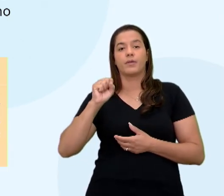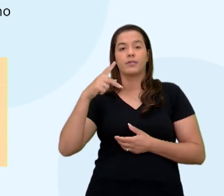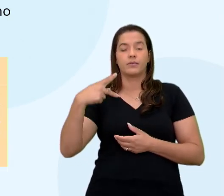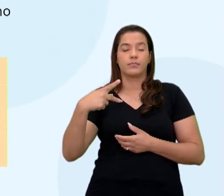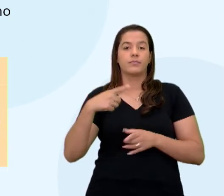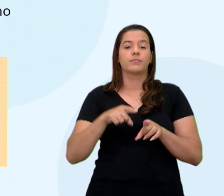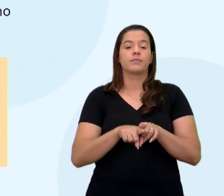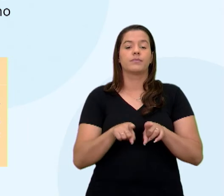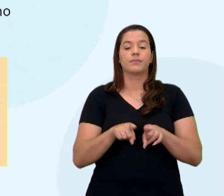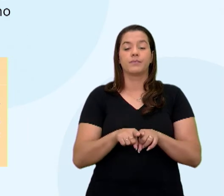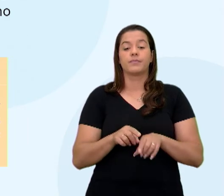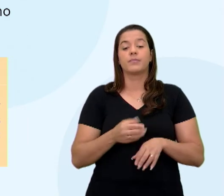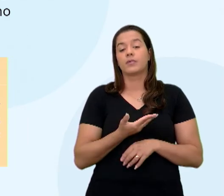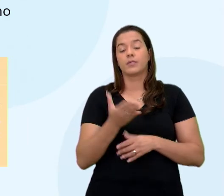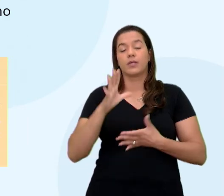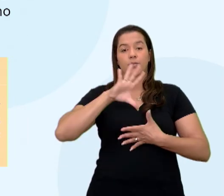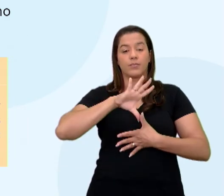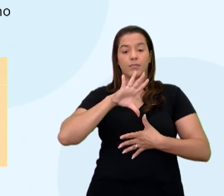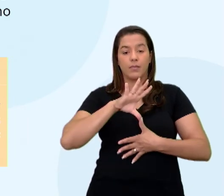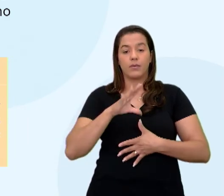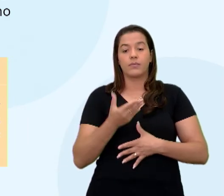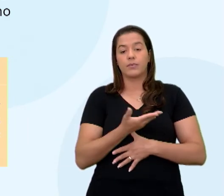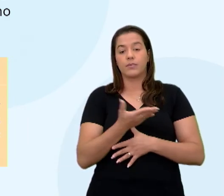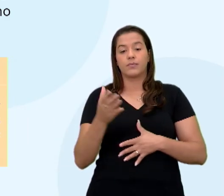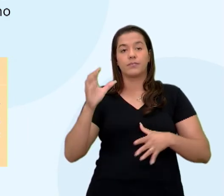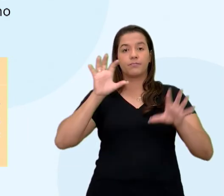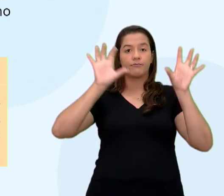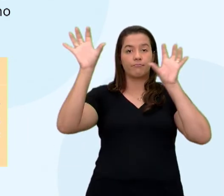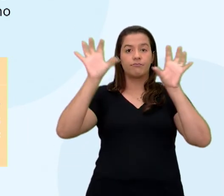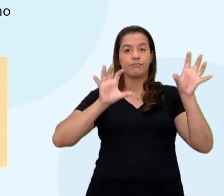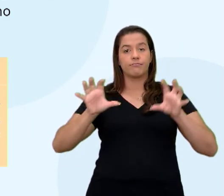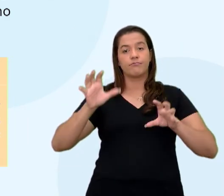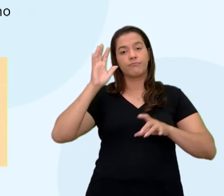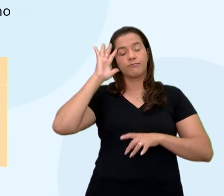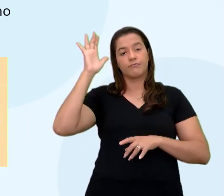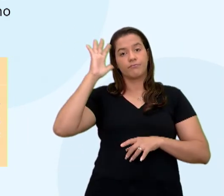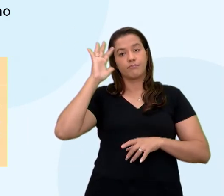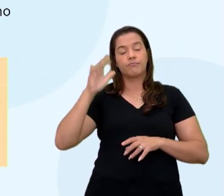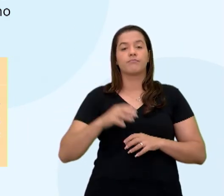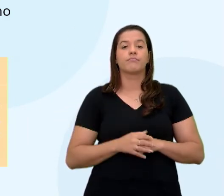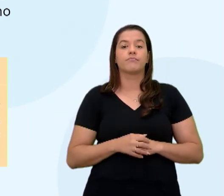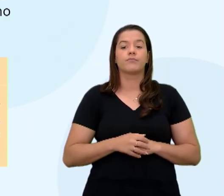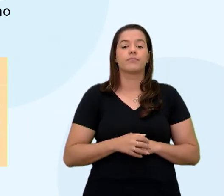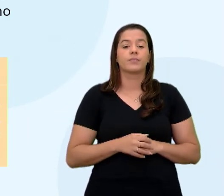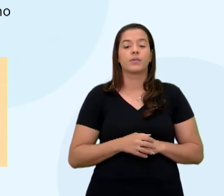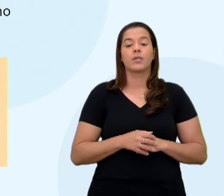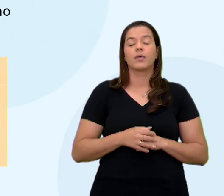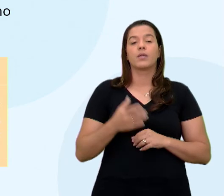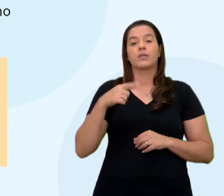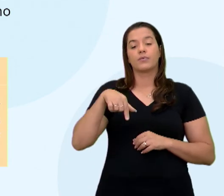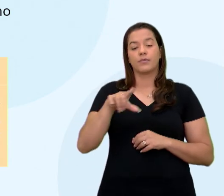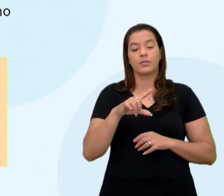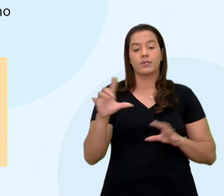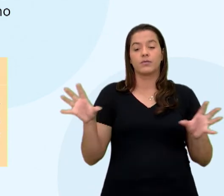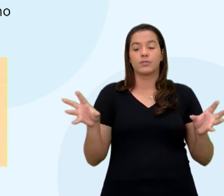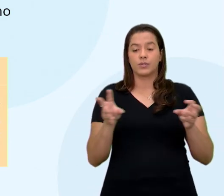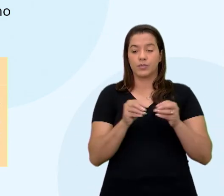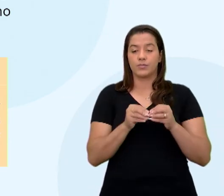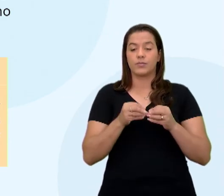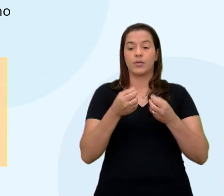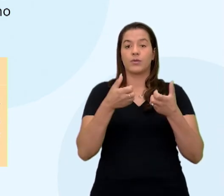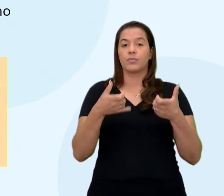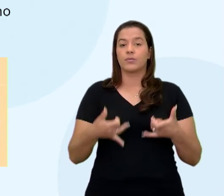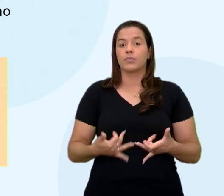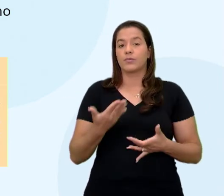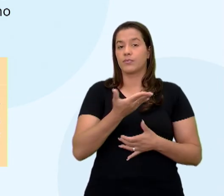vocês. Tem aí para vocês, como sugestão, fazerem um mapa mental, que é uma forma de sistematizar os